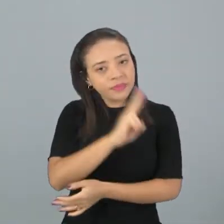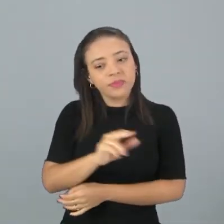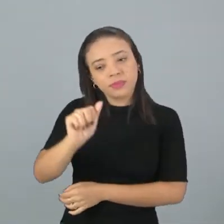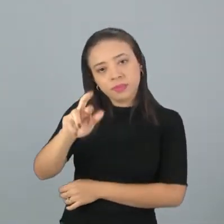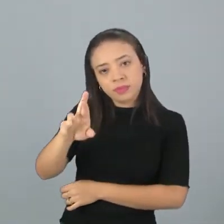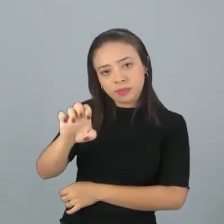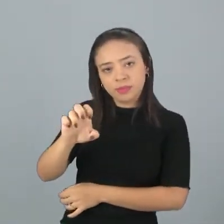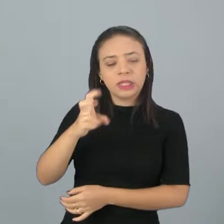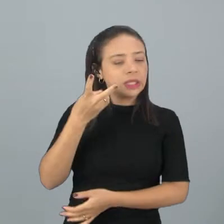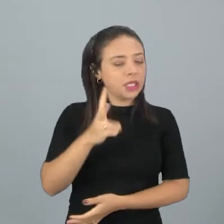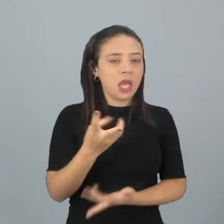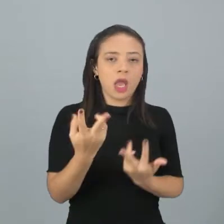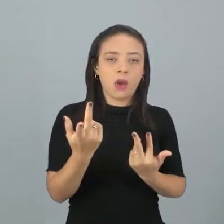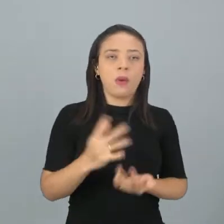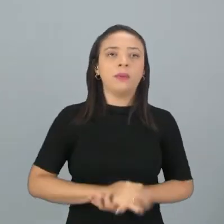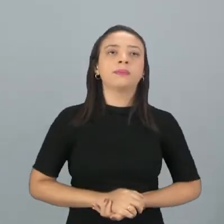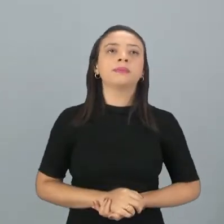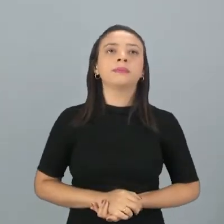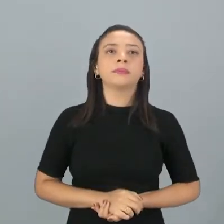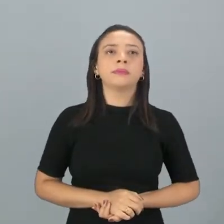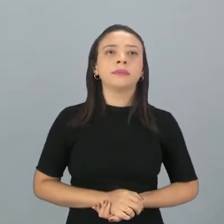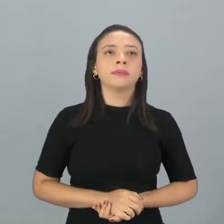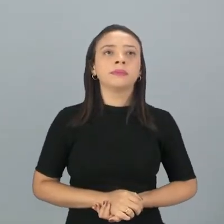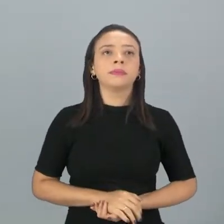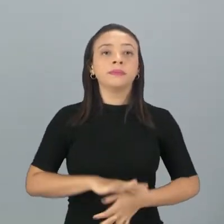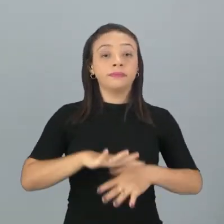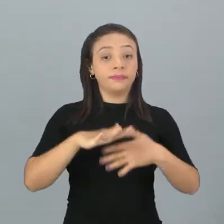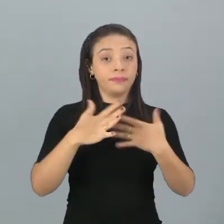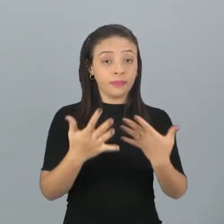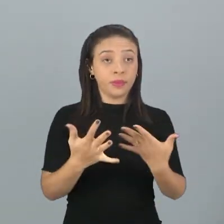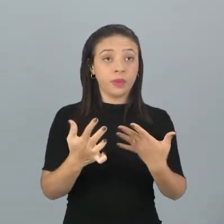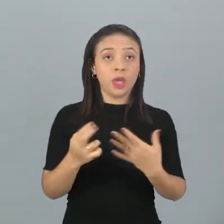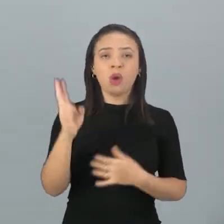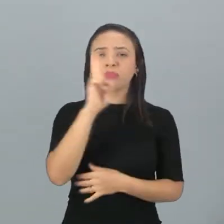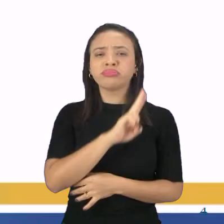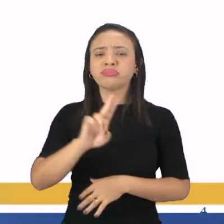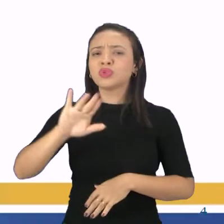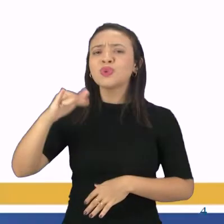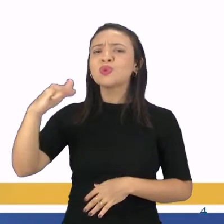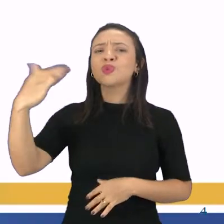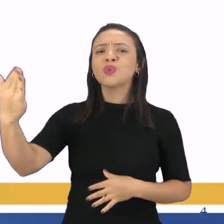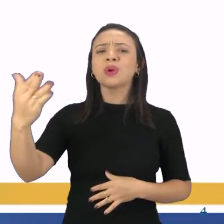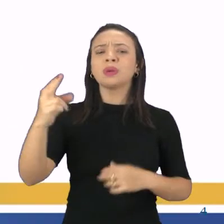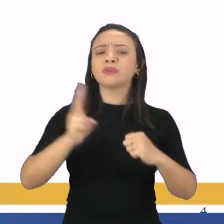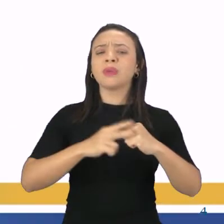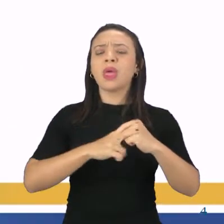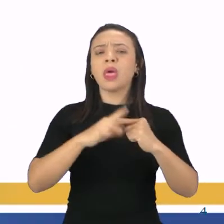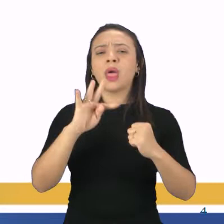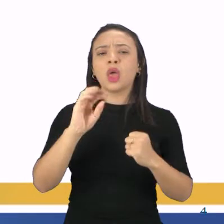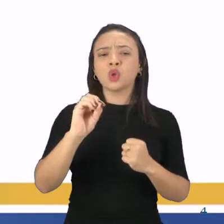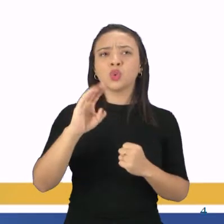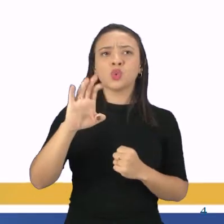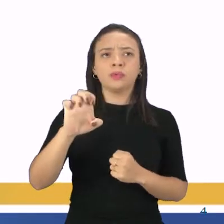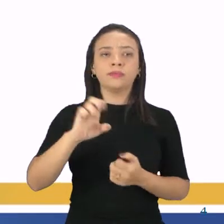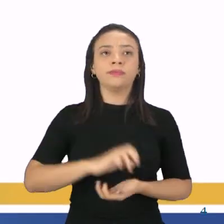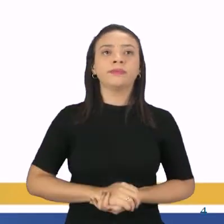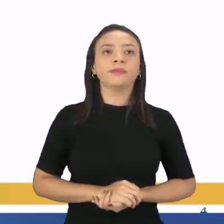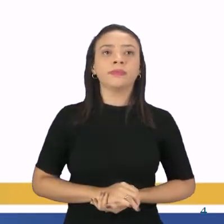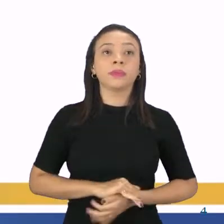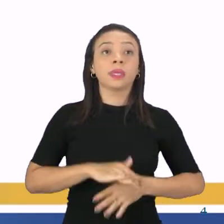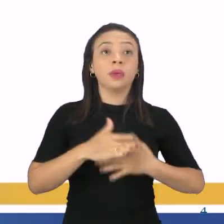ok? Mas vamos ver um pouquinho mais aqui para frente. Bom, quando que eu devo usar o verbo to be? Quando o verbo to